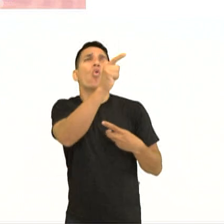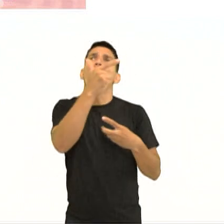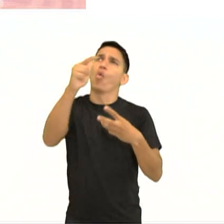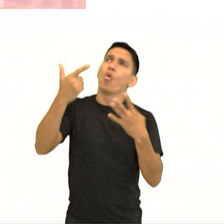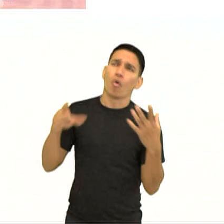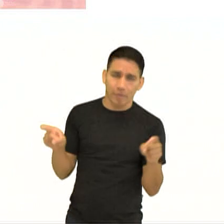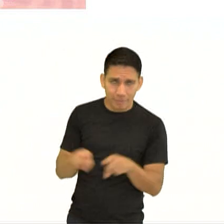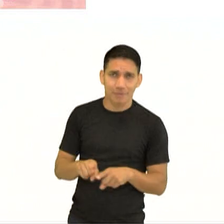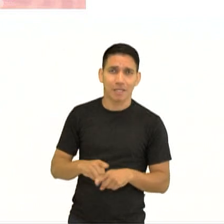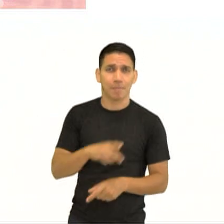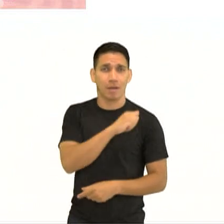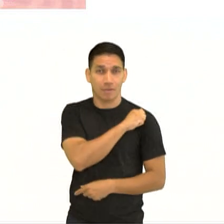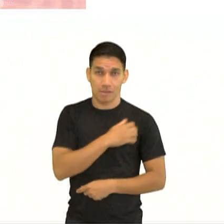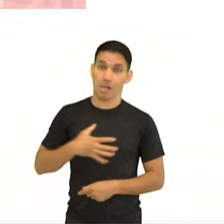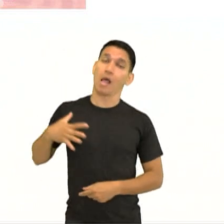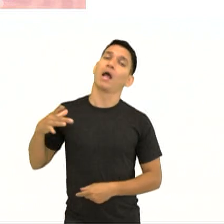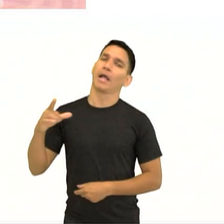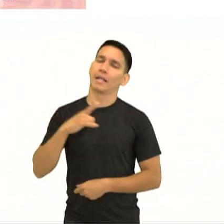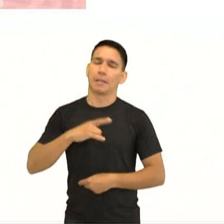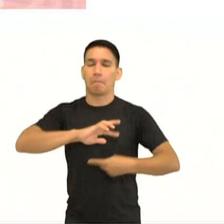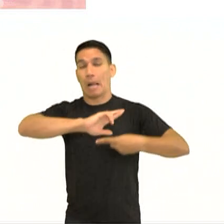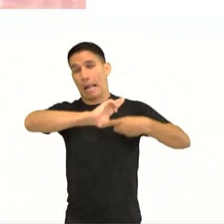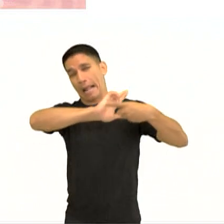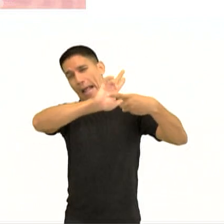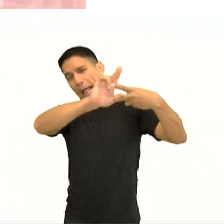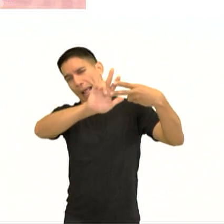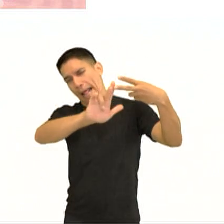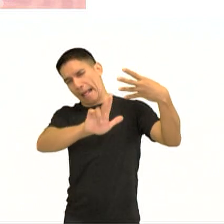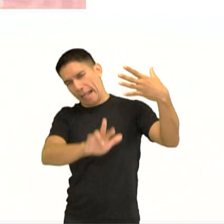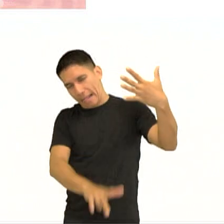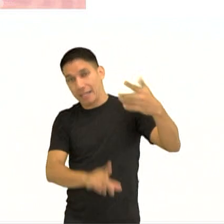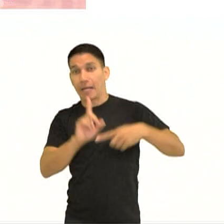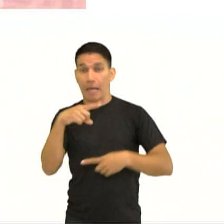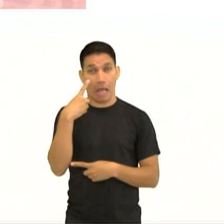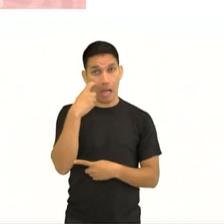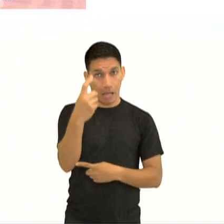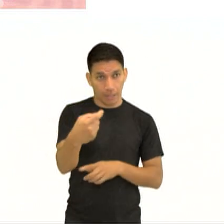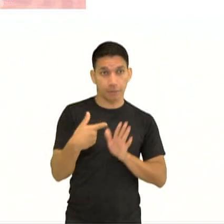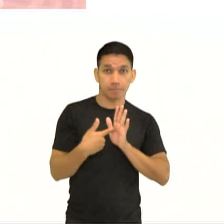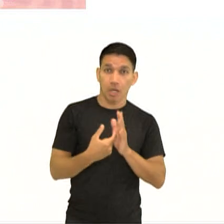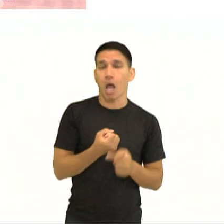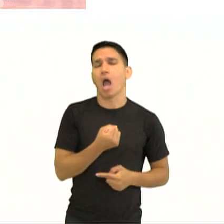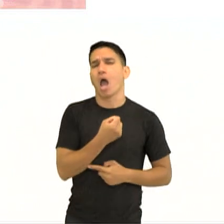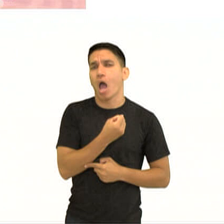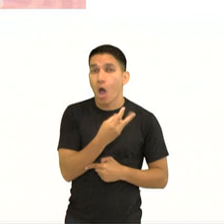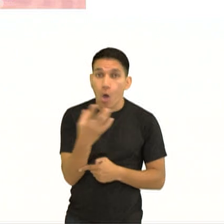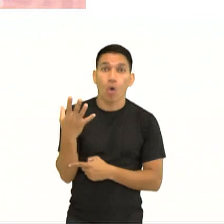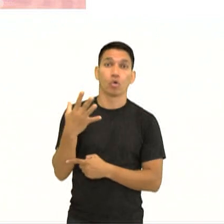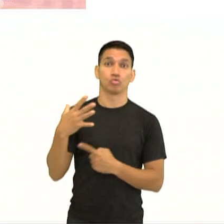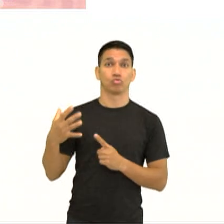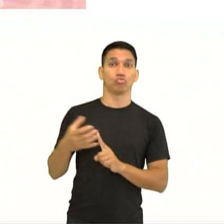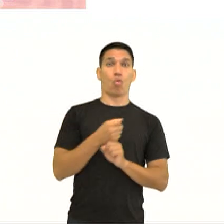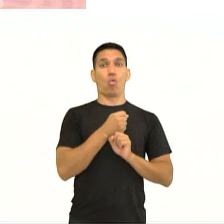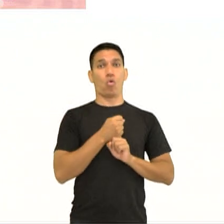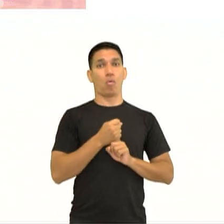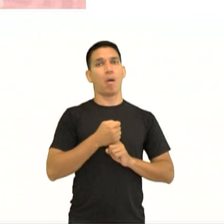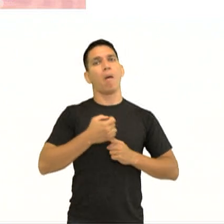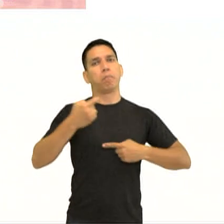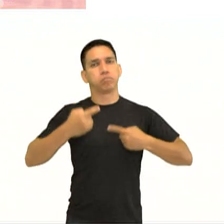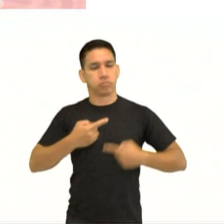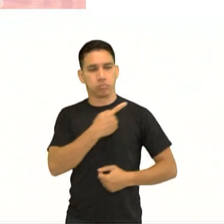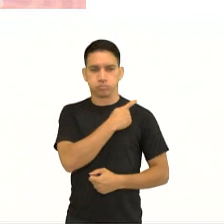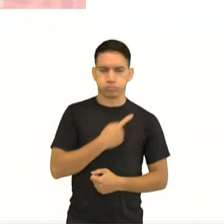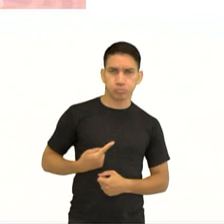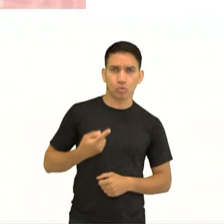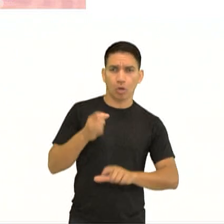obra de Aristóteles é muito vasta e é interessante também a gente conhecer. Em domínio público nós conseguimos